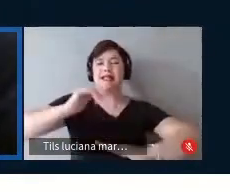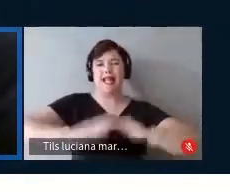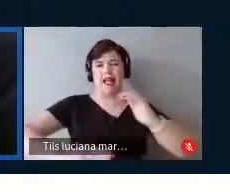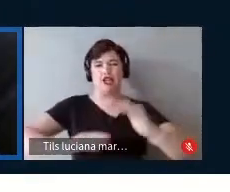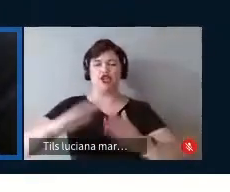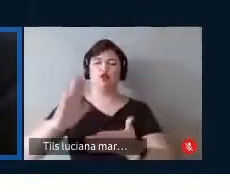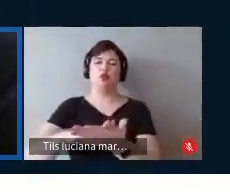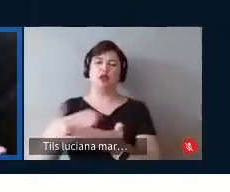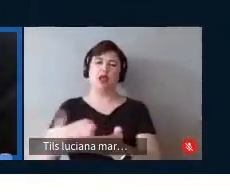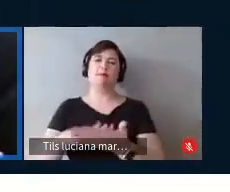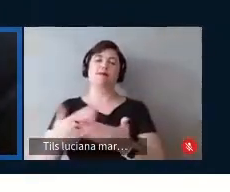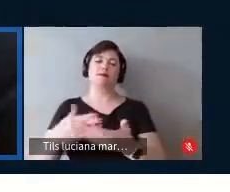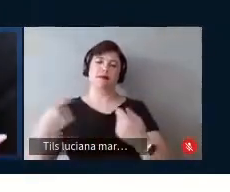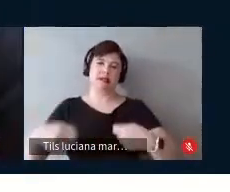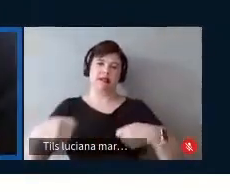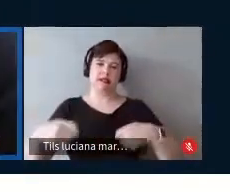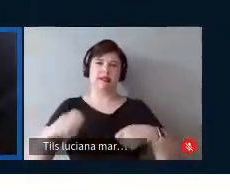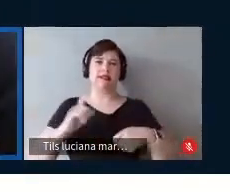para